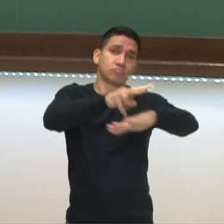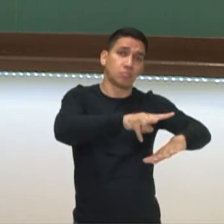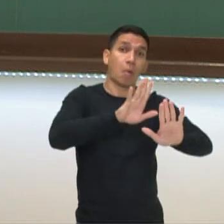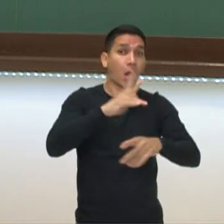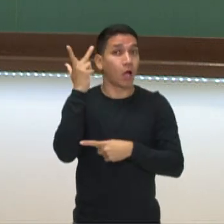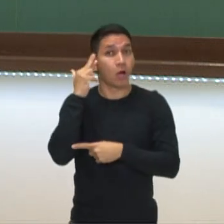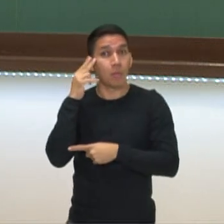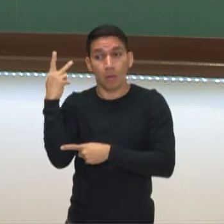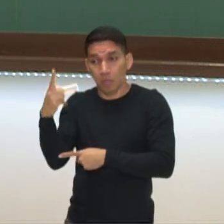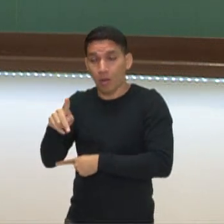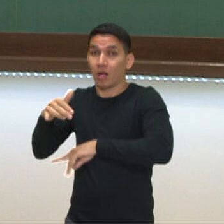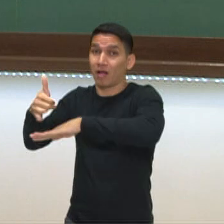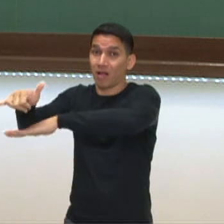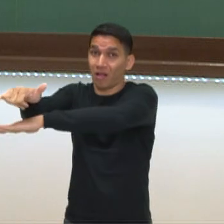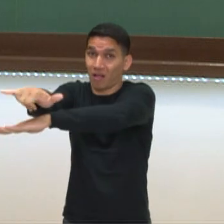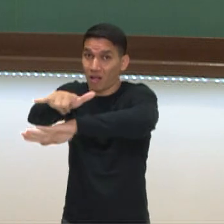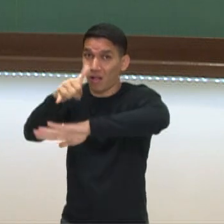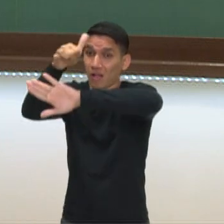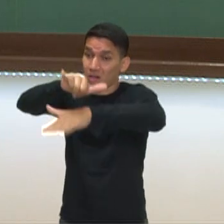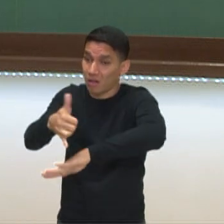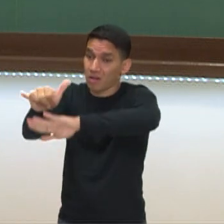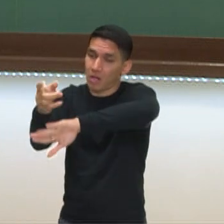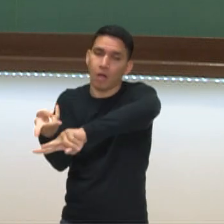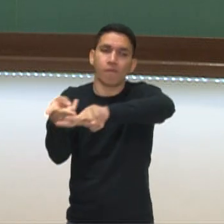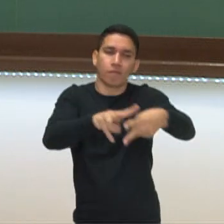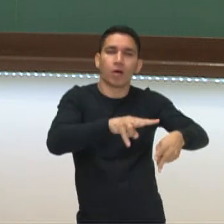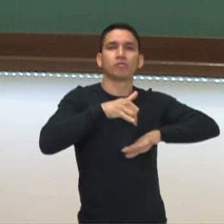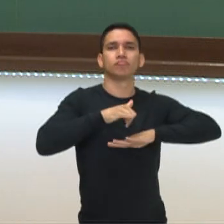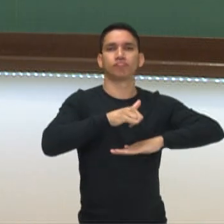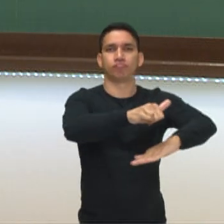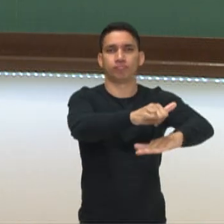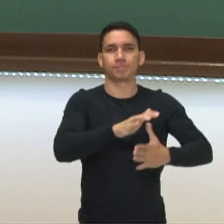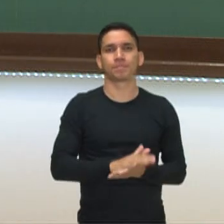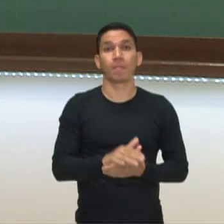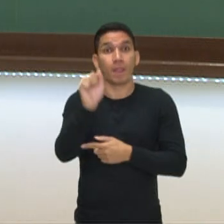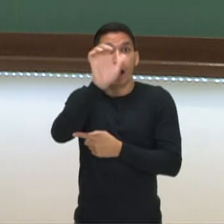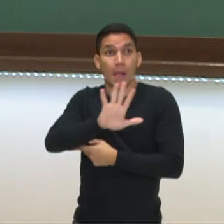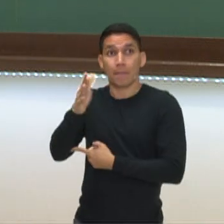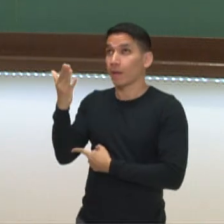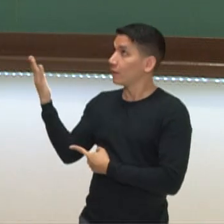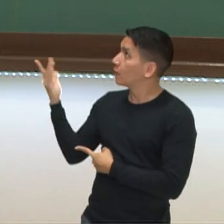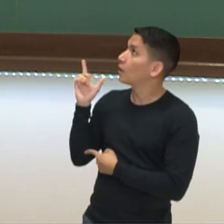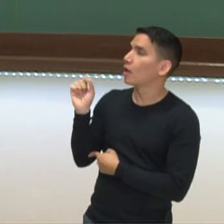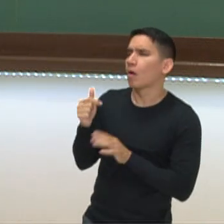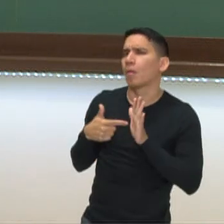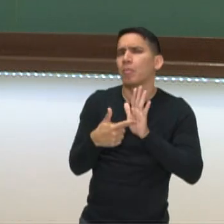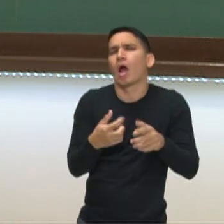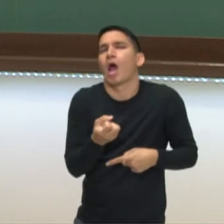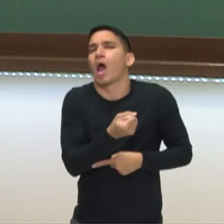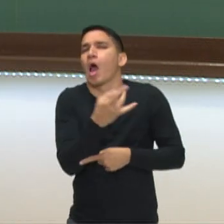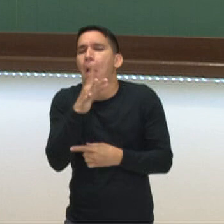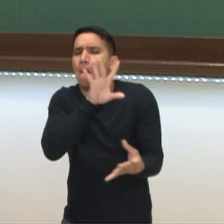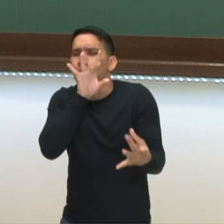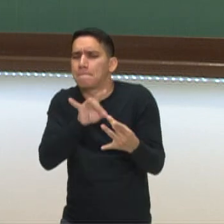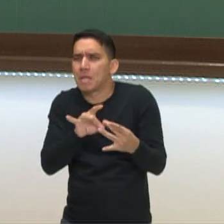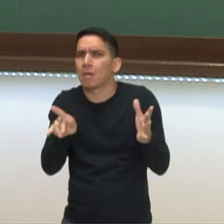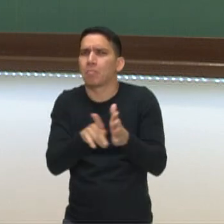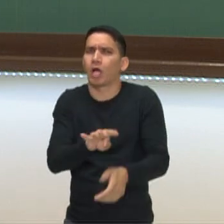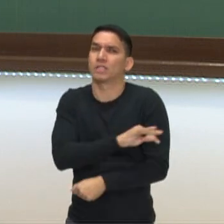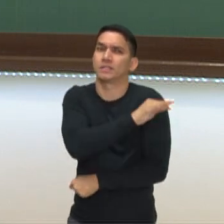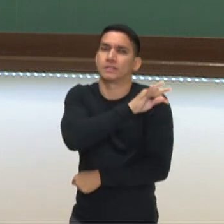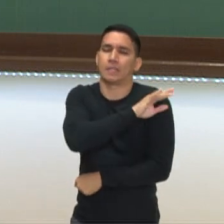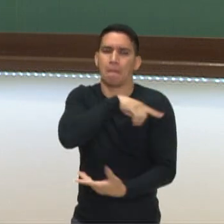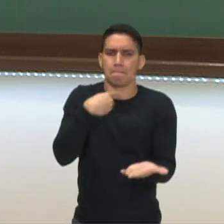contínua, tá? Vamos lá, então, a figura ao lado apresenta algumas especificações técnicas